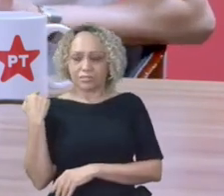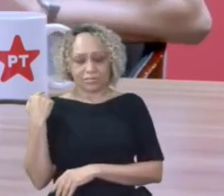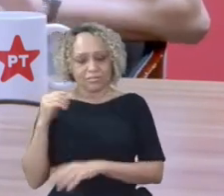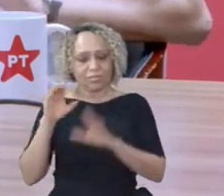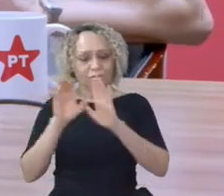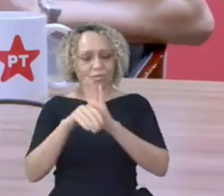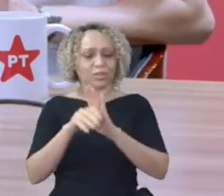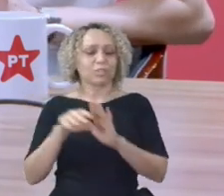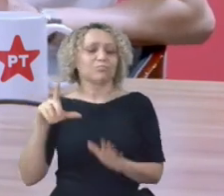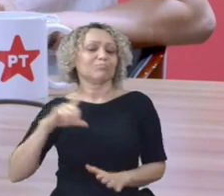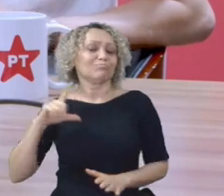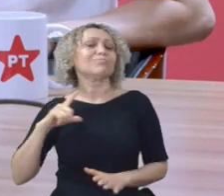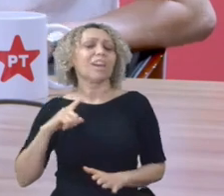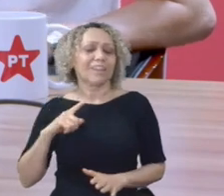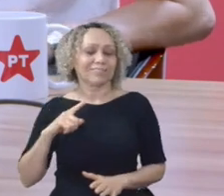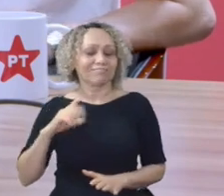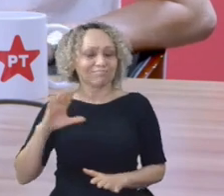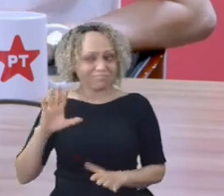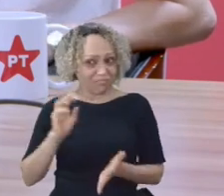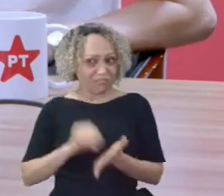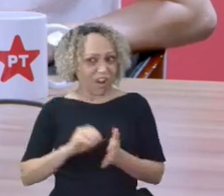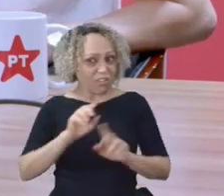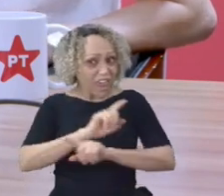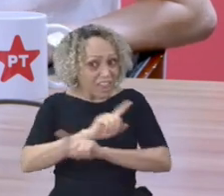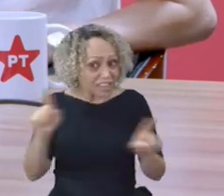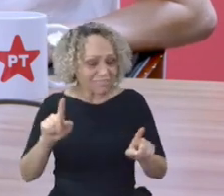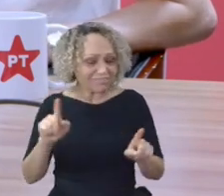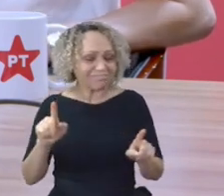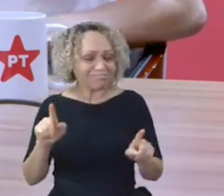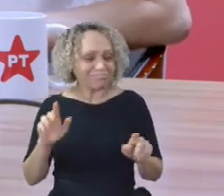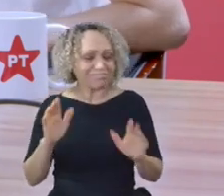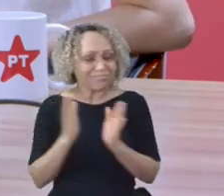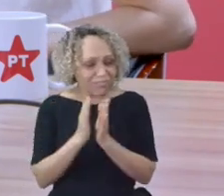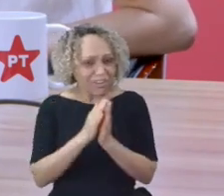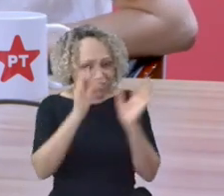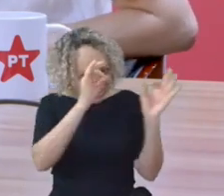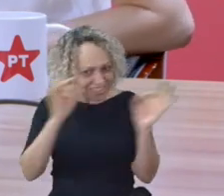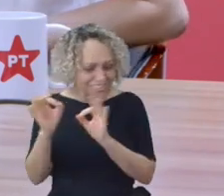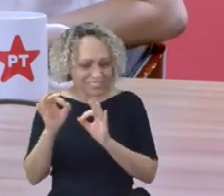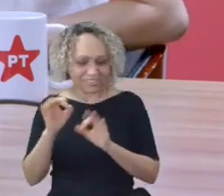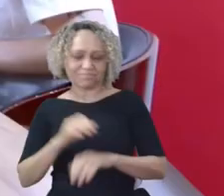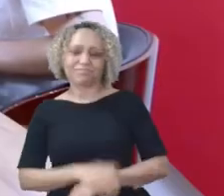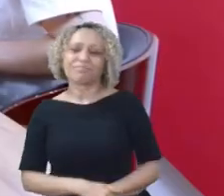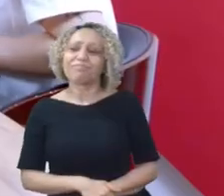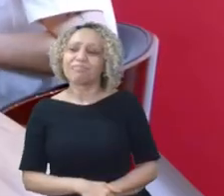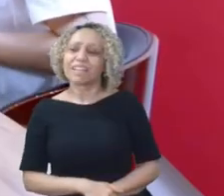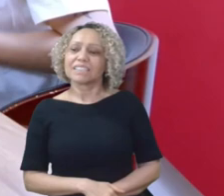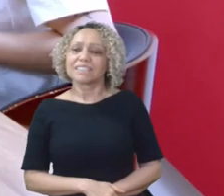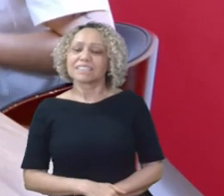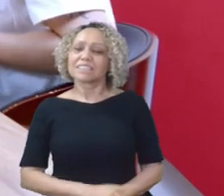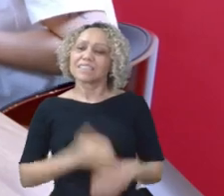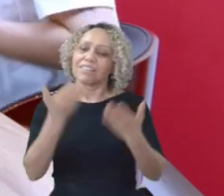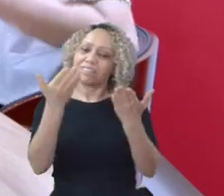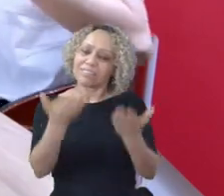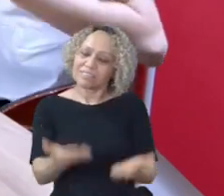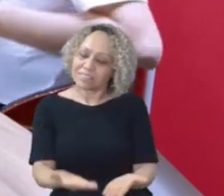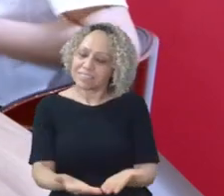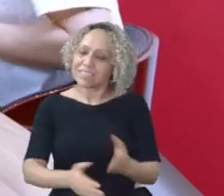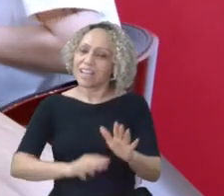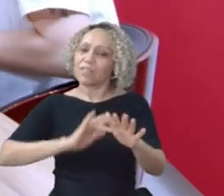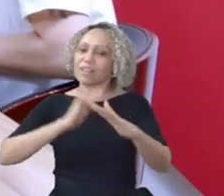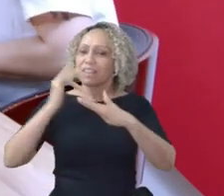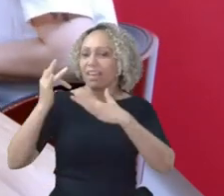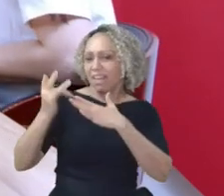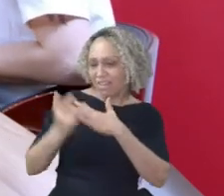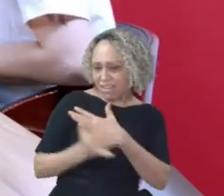conteúdo, tá? Pra galera participar. Por favor. Christian, tu quer deixar as tuas redes ou algum canal pra